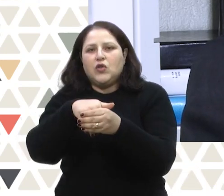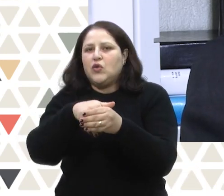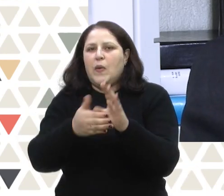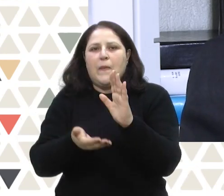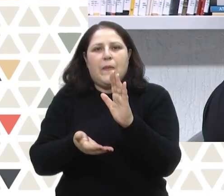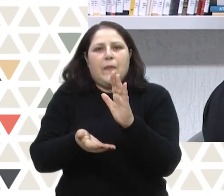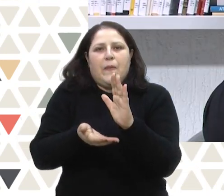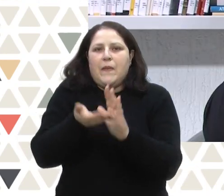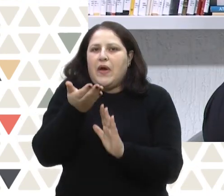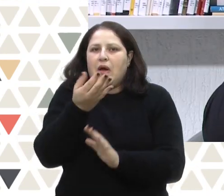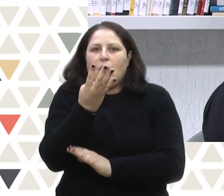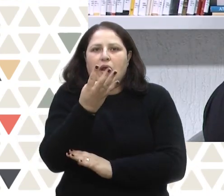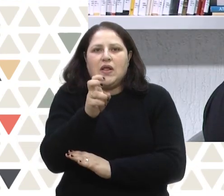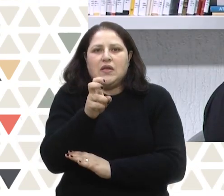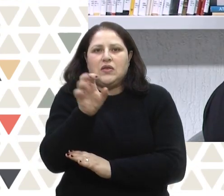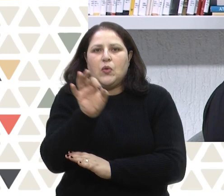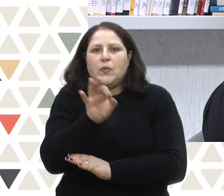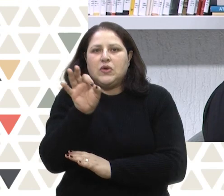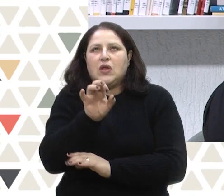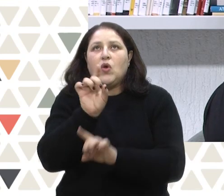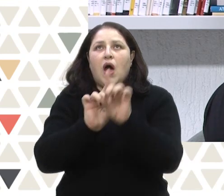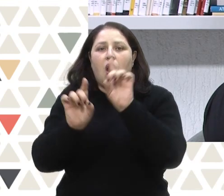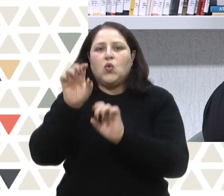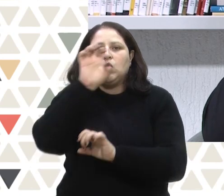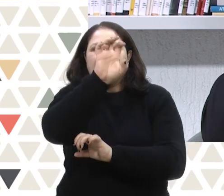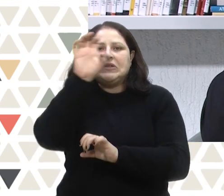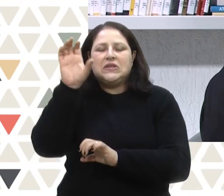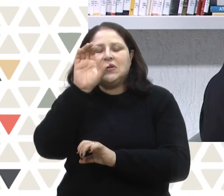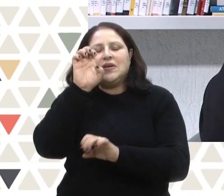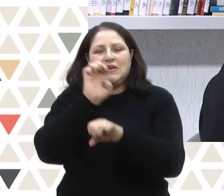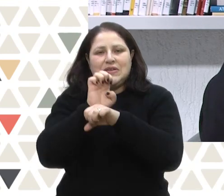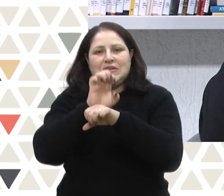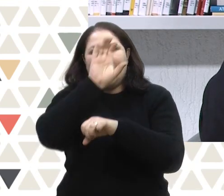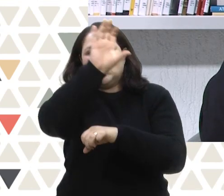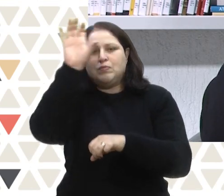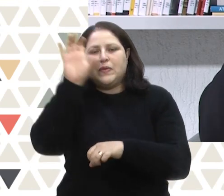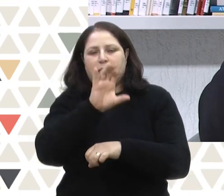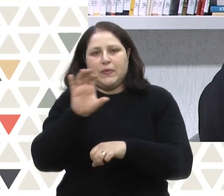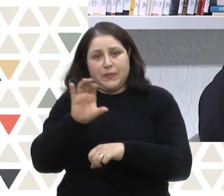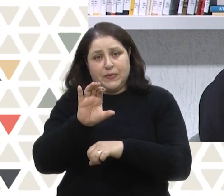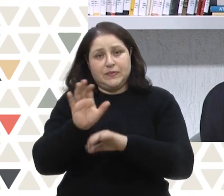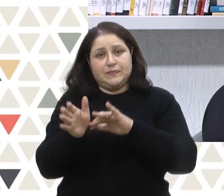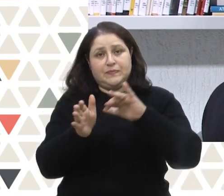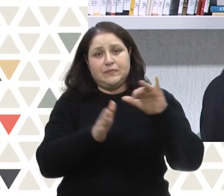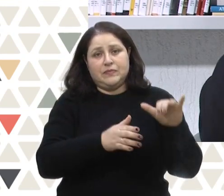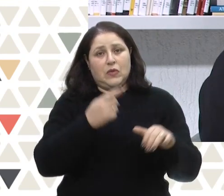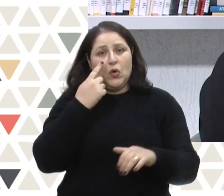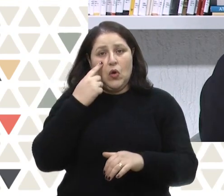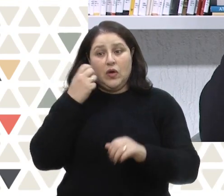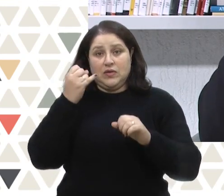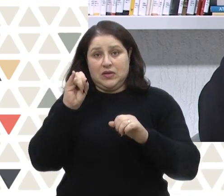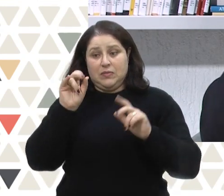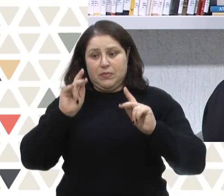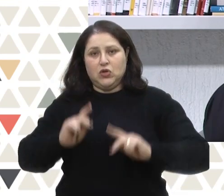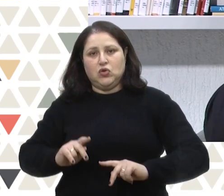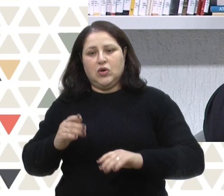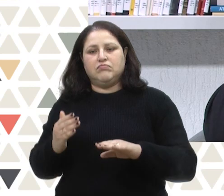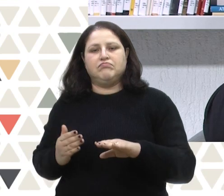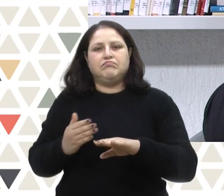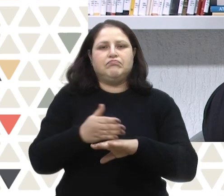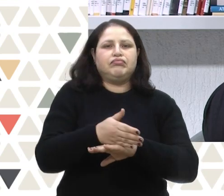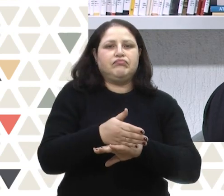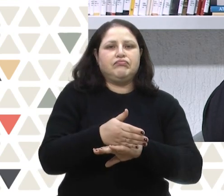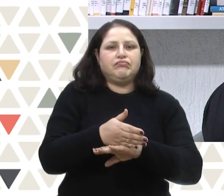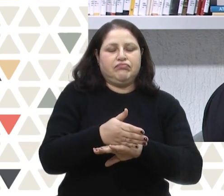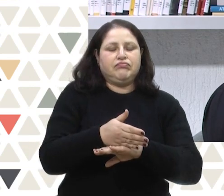de eleitores. E é importante nós finalizarmos dizendo, se apenas aqueles que comparecerem e definirem um voto